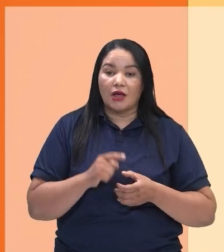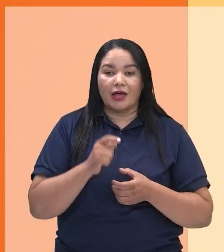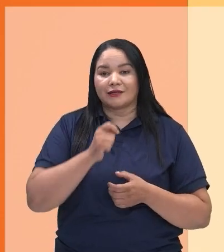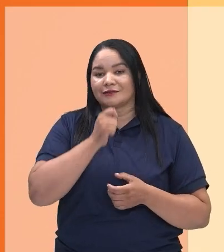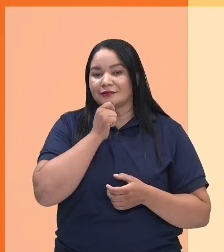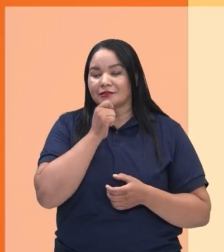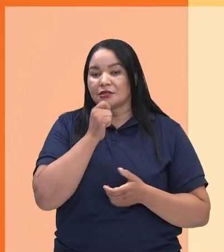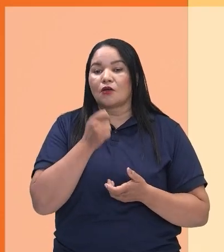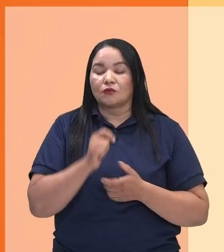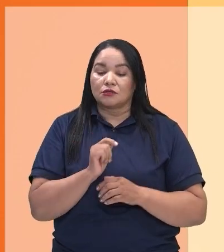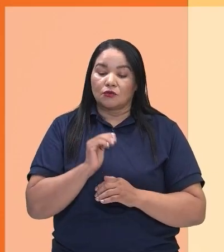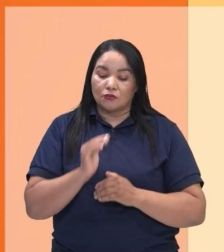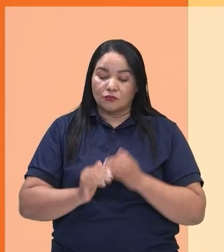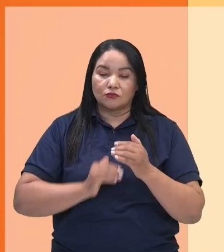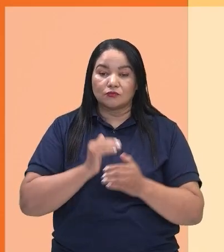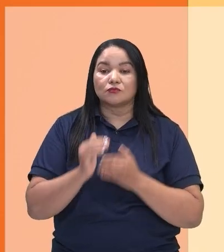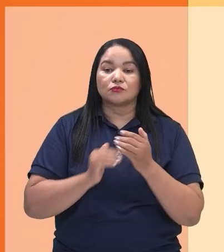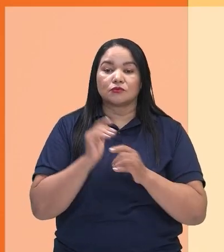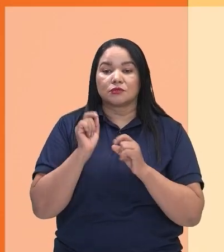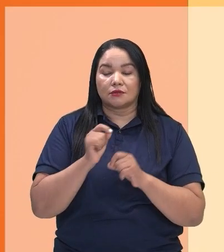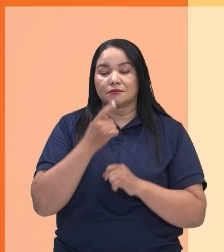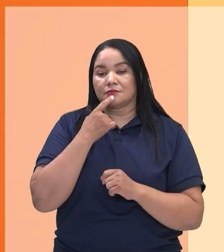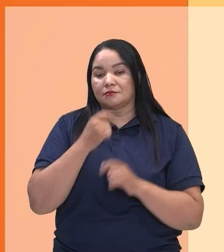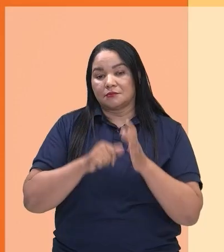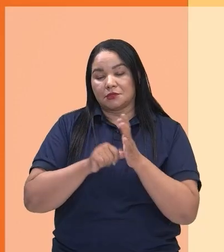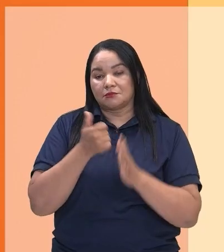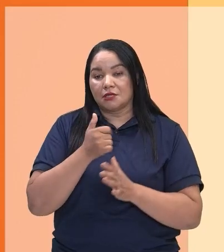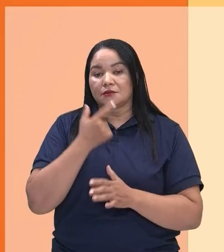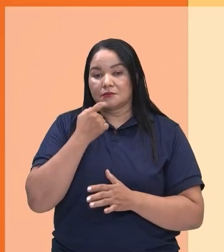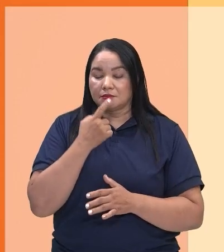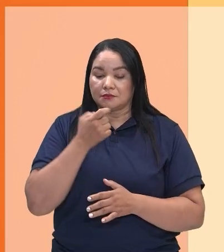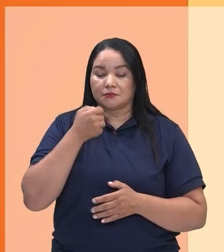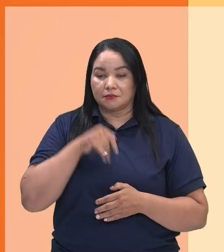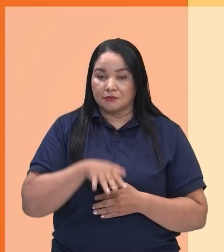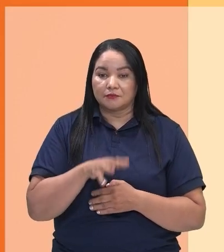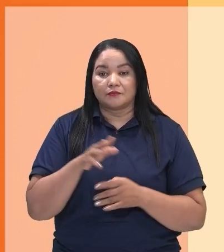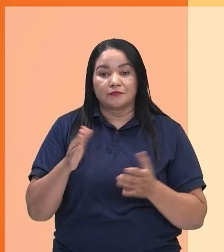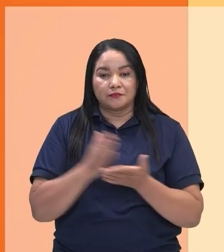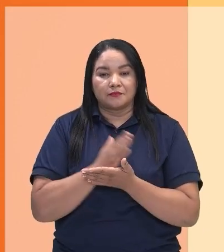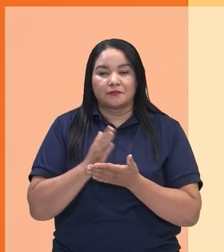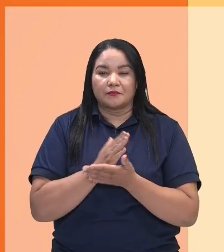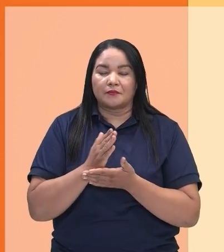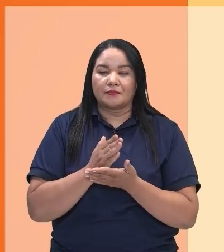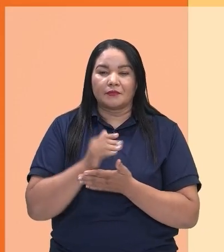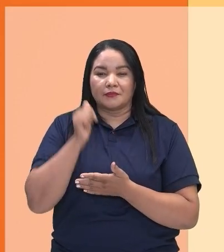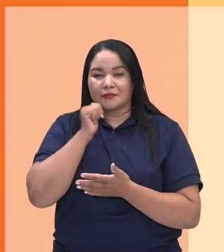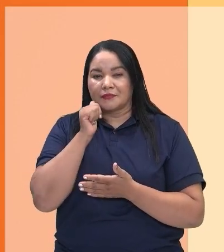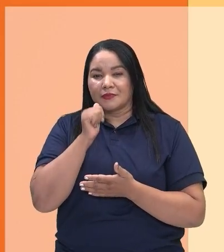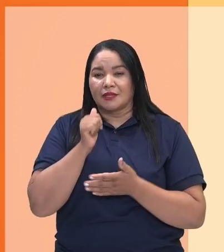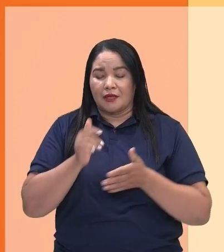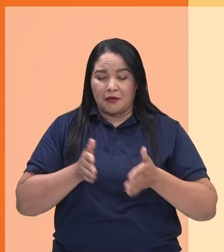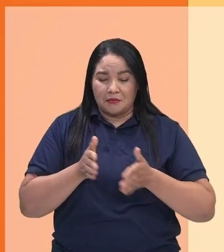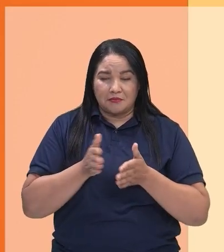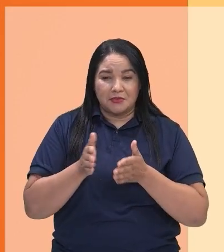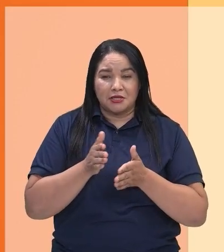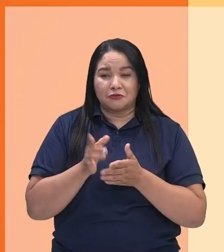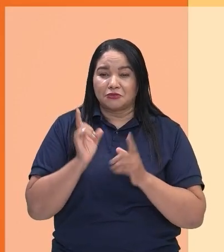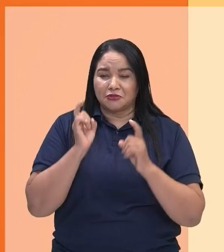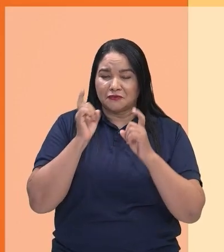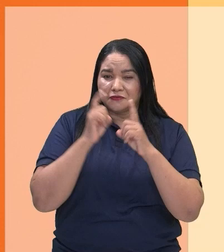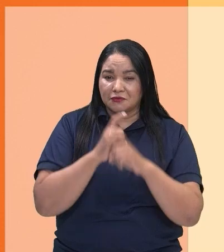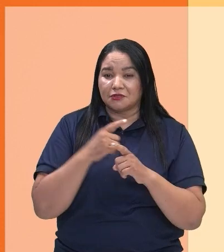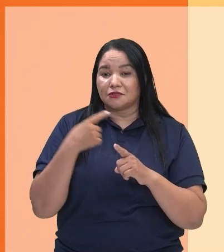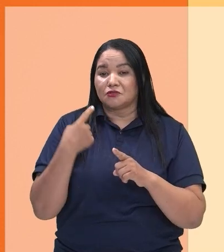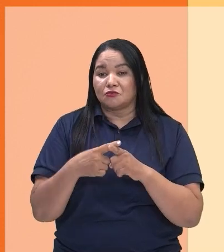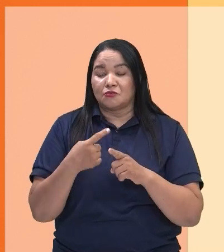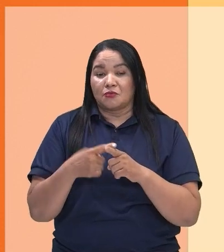ali menstrual com a primeira menstruação, né? Então, para algumas meninas é um momento ali tenso, né, de realmente trazer ali um pouco